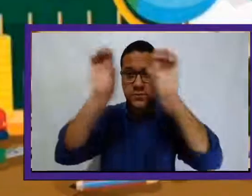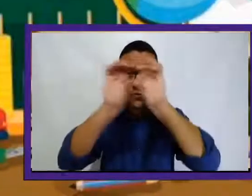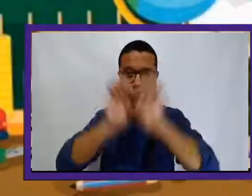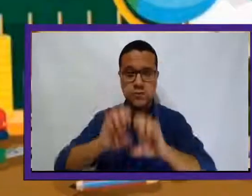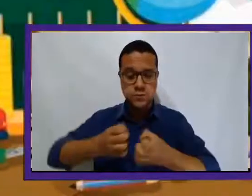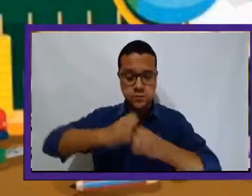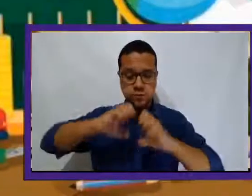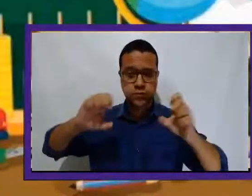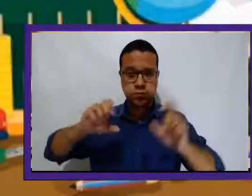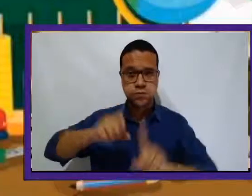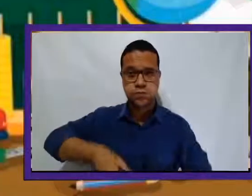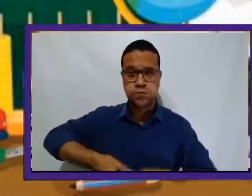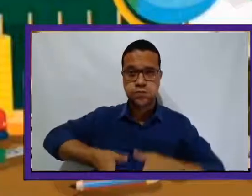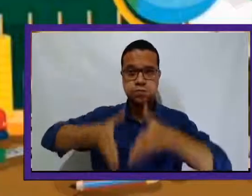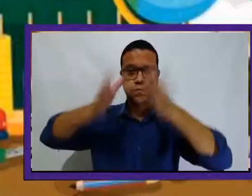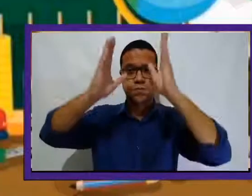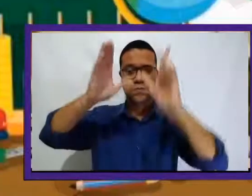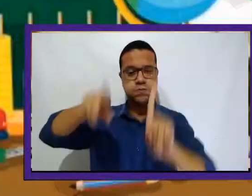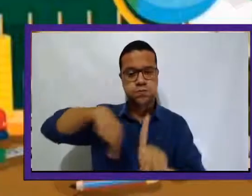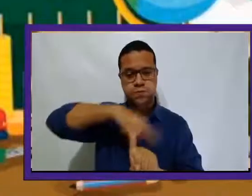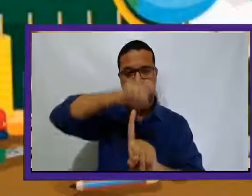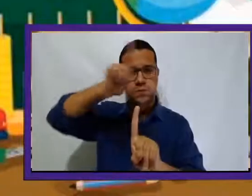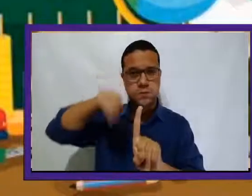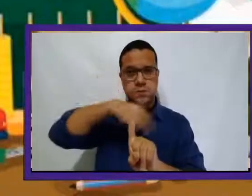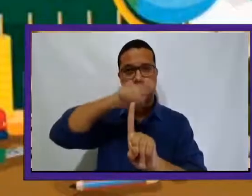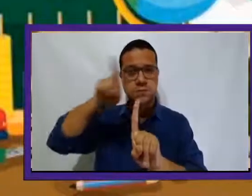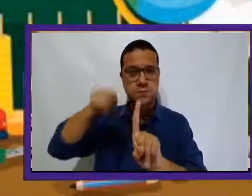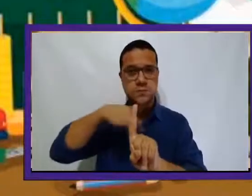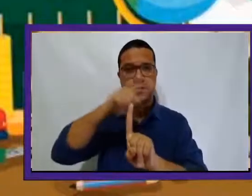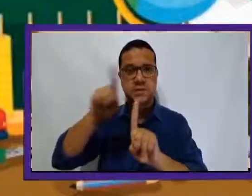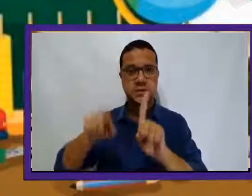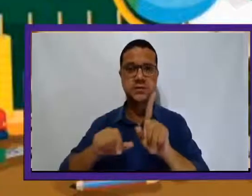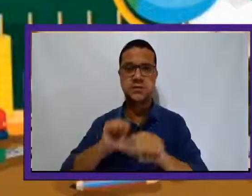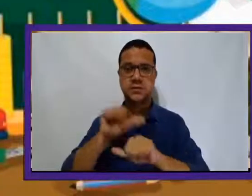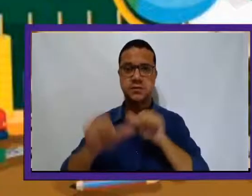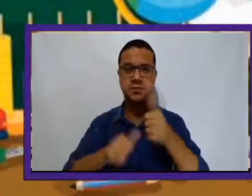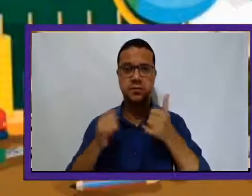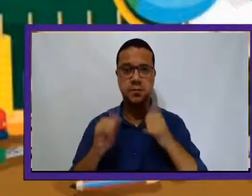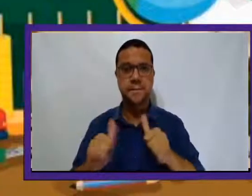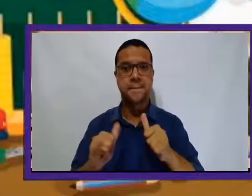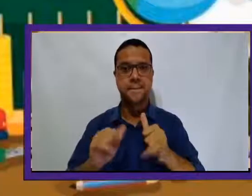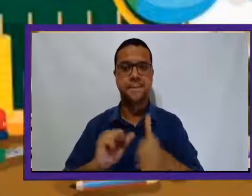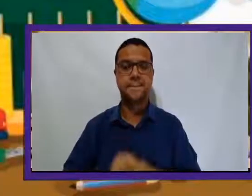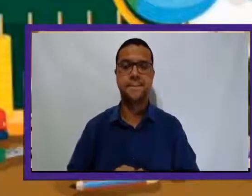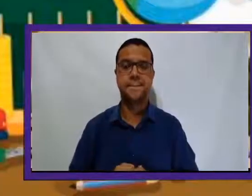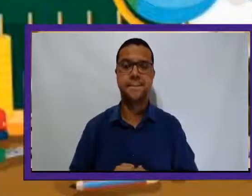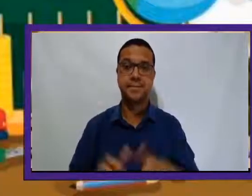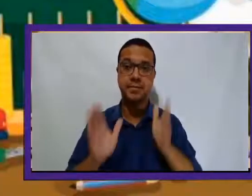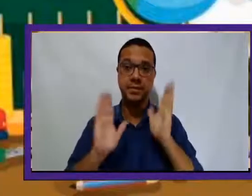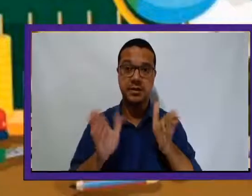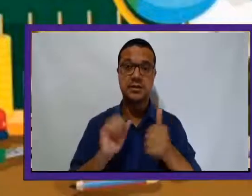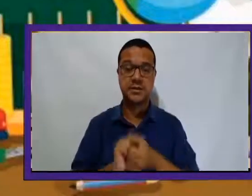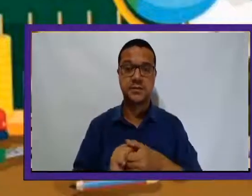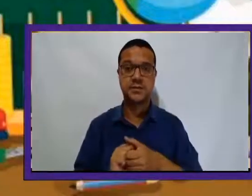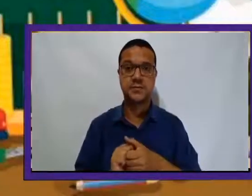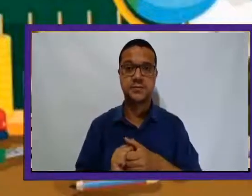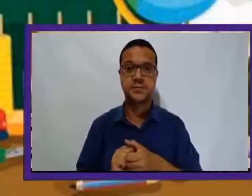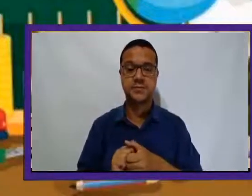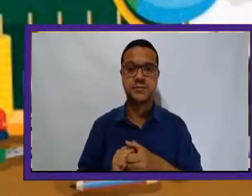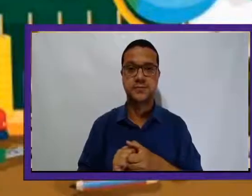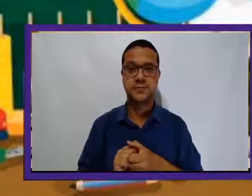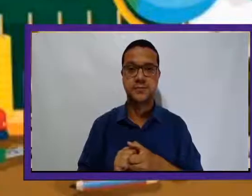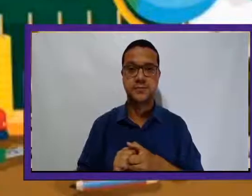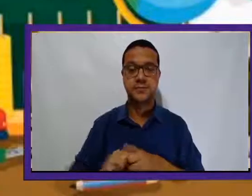movimentem E com aquele movimento Mais uma vez Energia mecânica Sendo transformada Em energia elétrica Já no